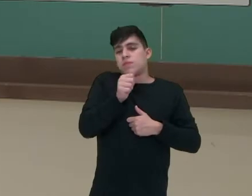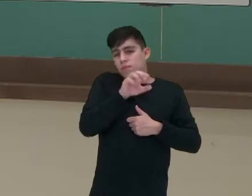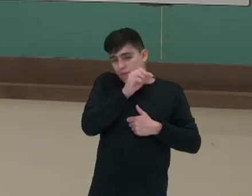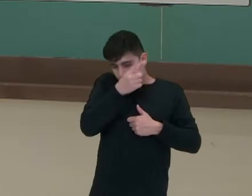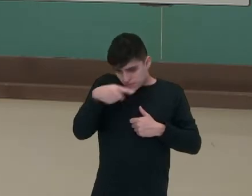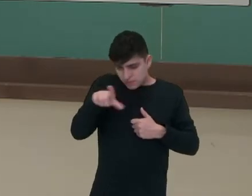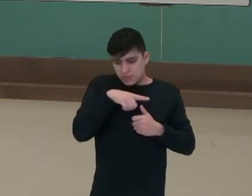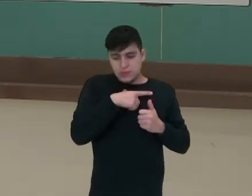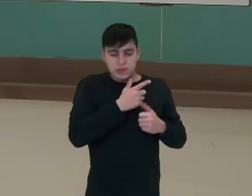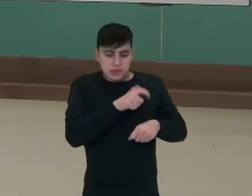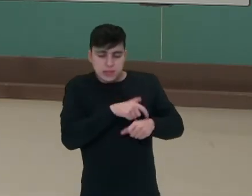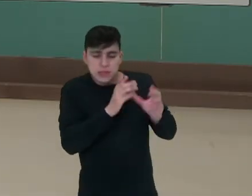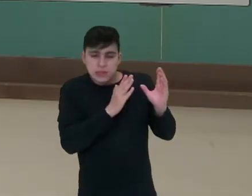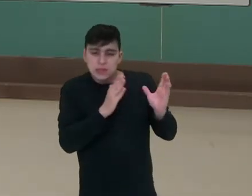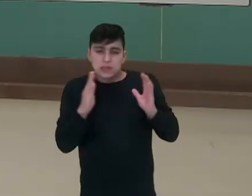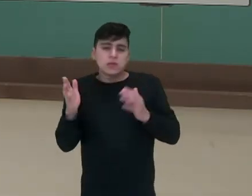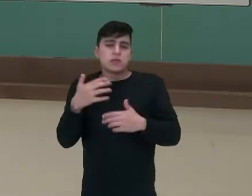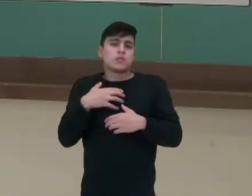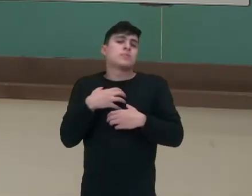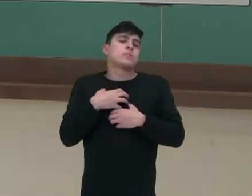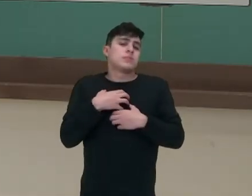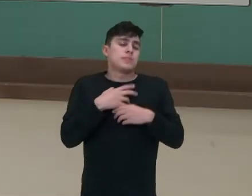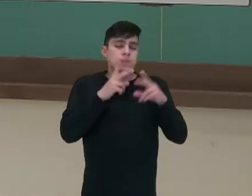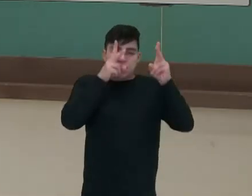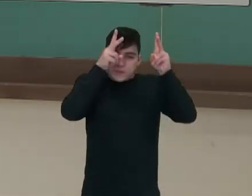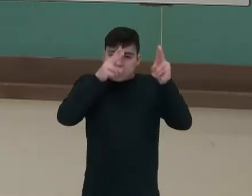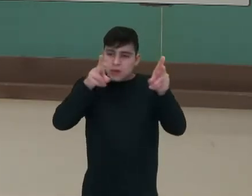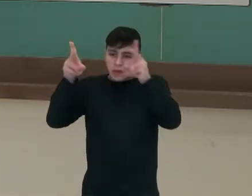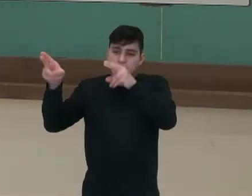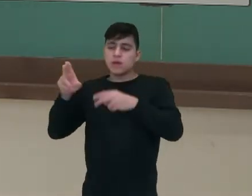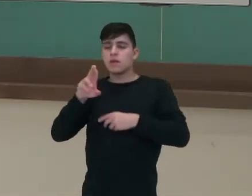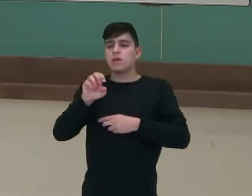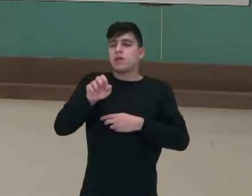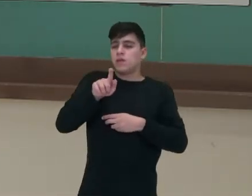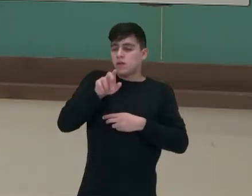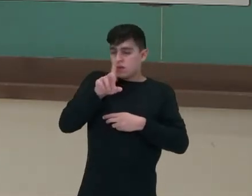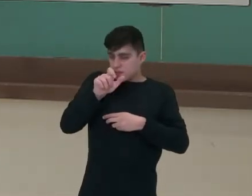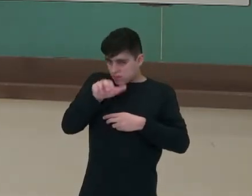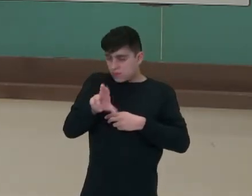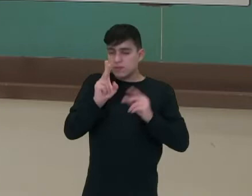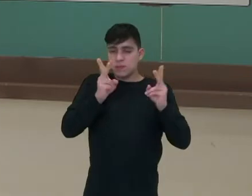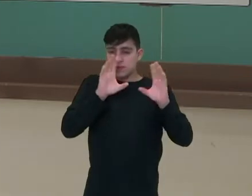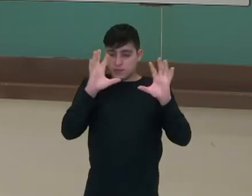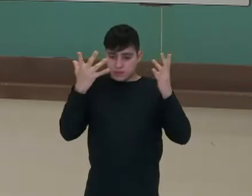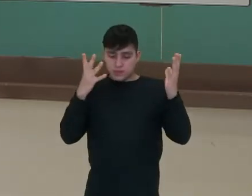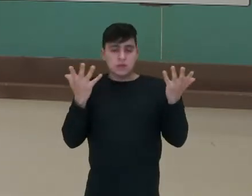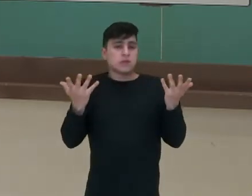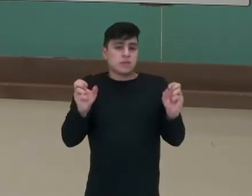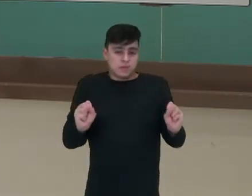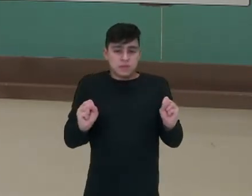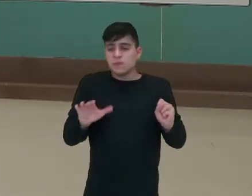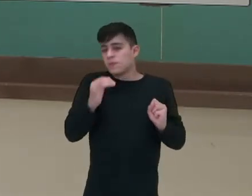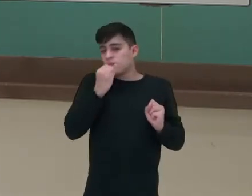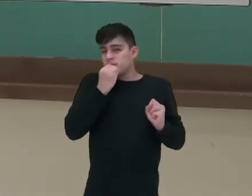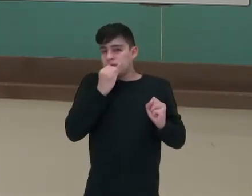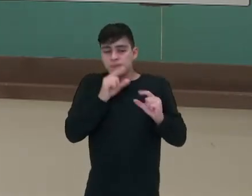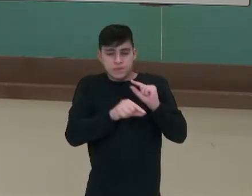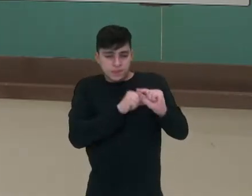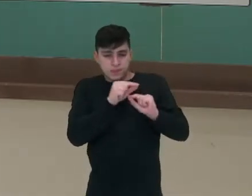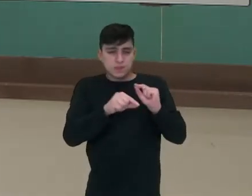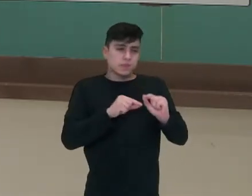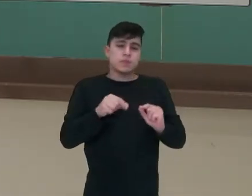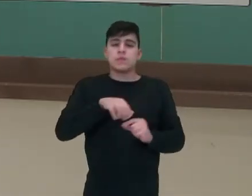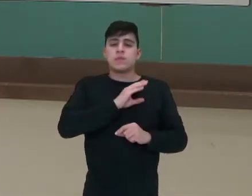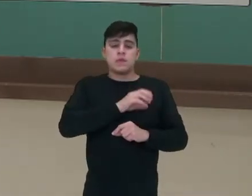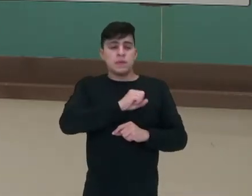Essa marcação que é sempre de forma idêntica, né? Regular, vai estar sempre acontecendo. A gente pode usar um exemplo o quê? Nossa batida